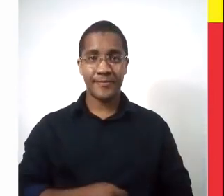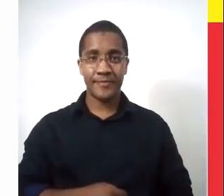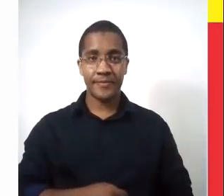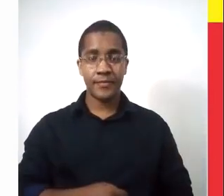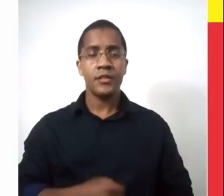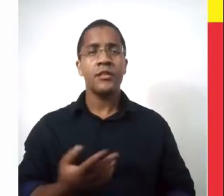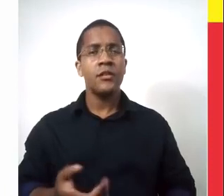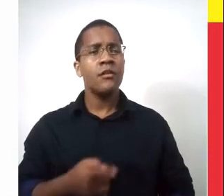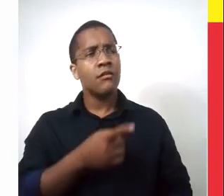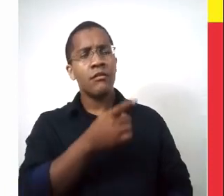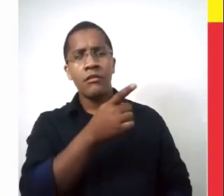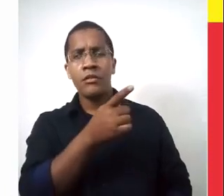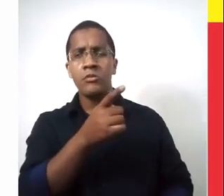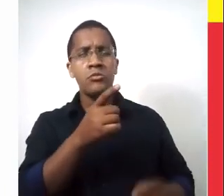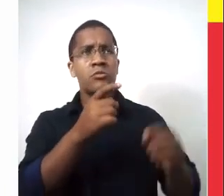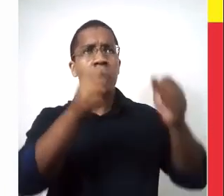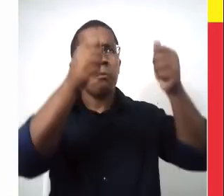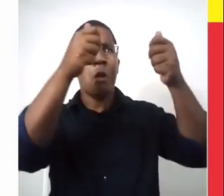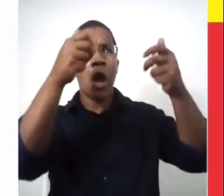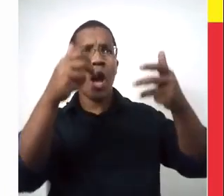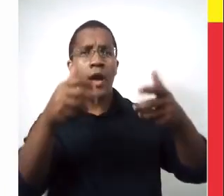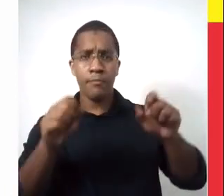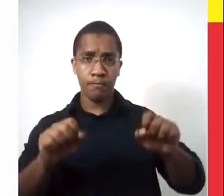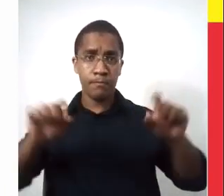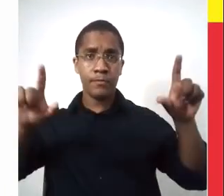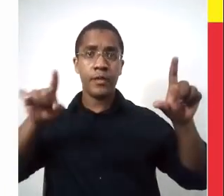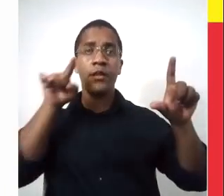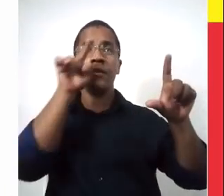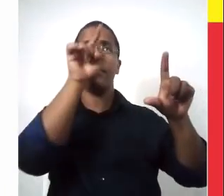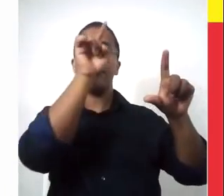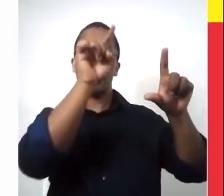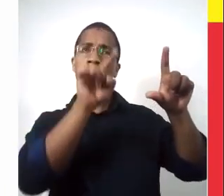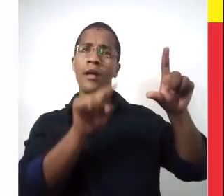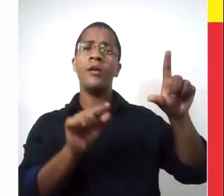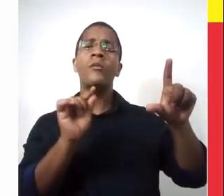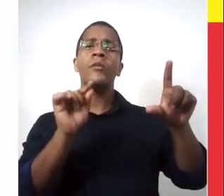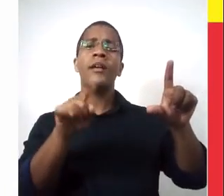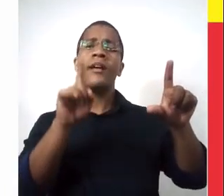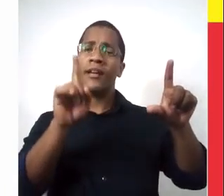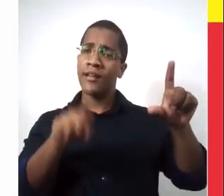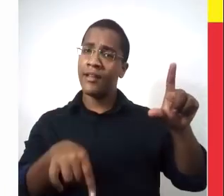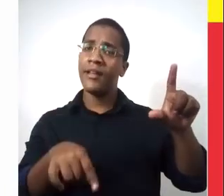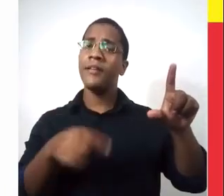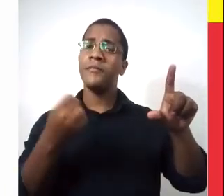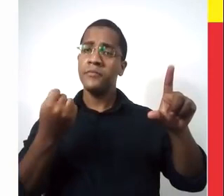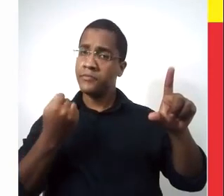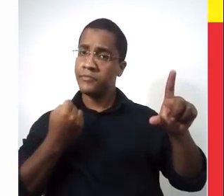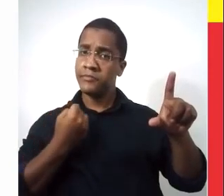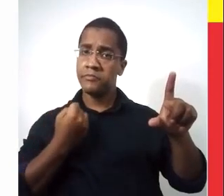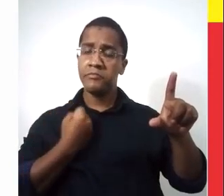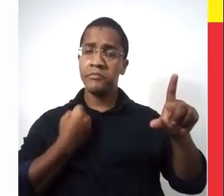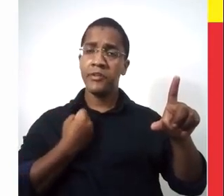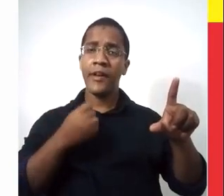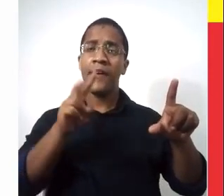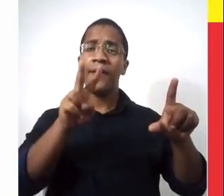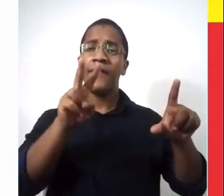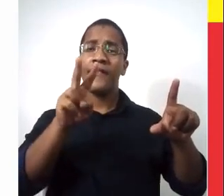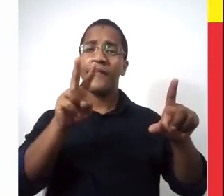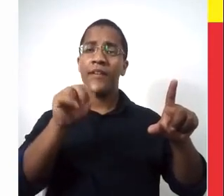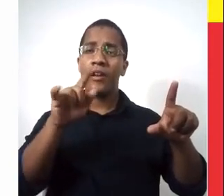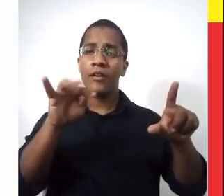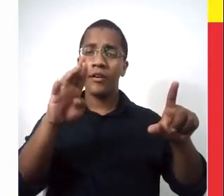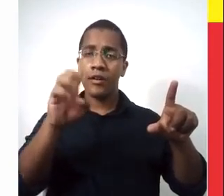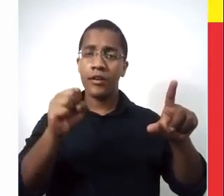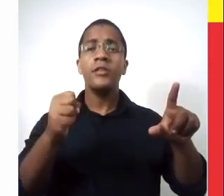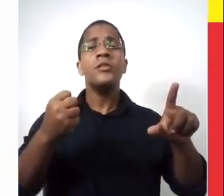certo? Então, isso tudo que vocês estão vendo aí na tela representa o quê? Os valores da